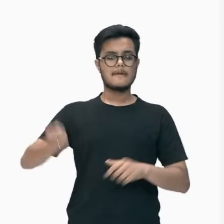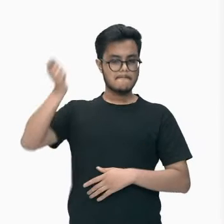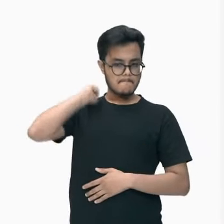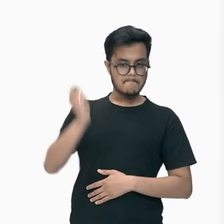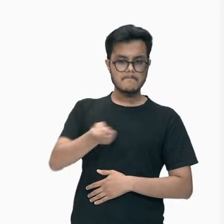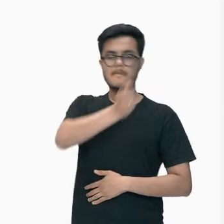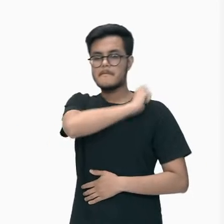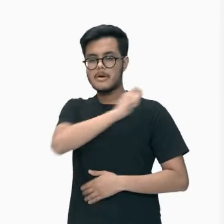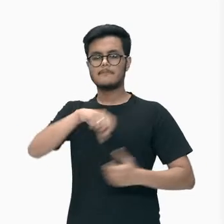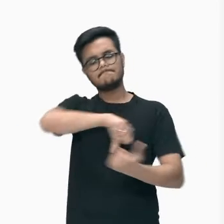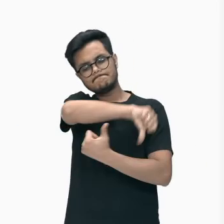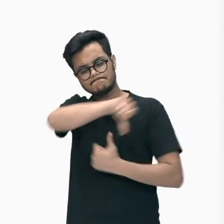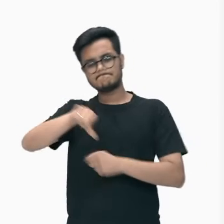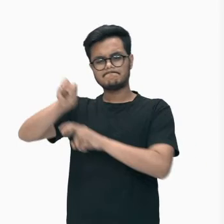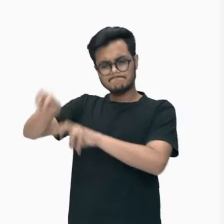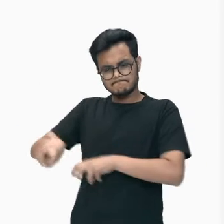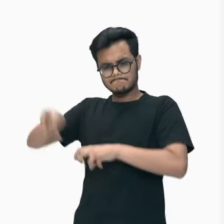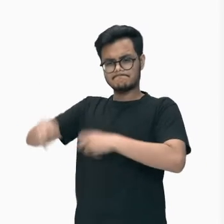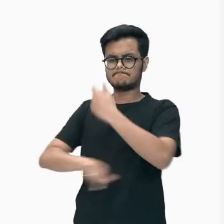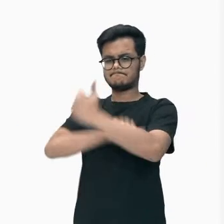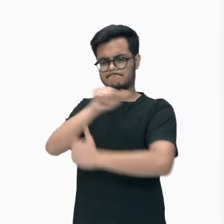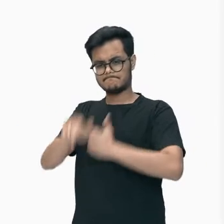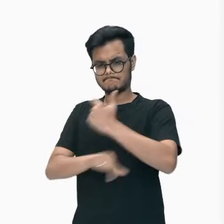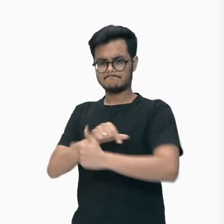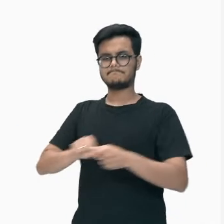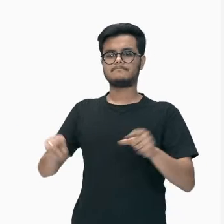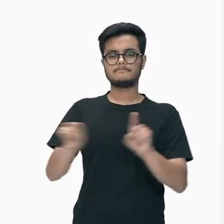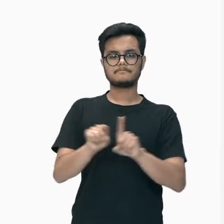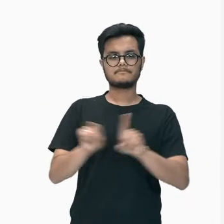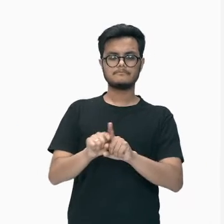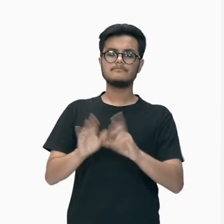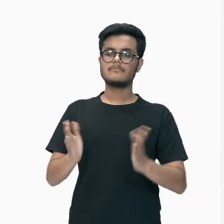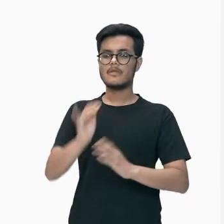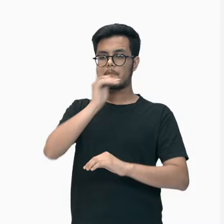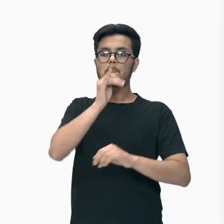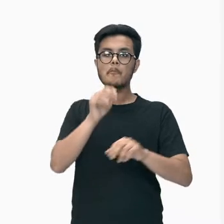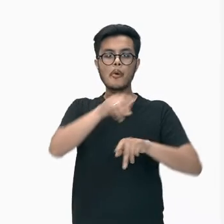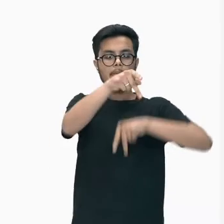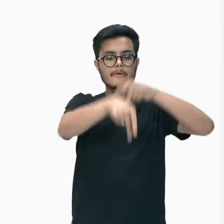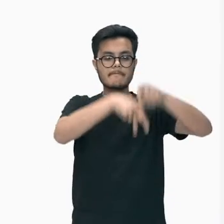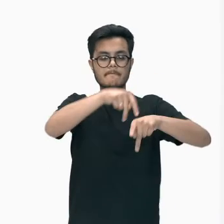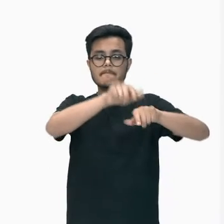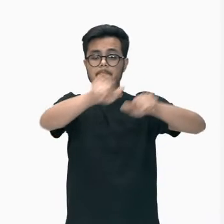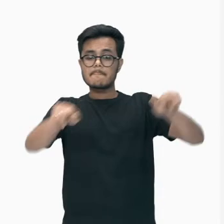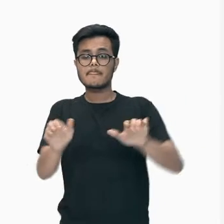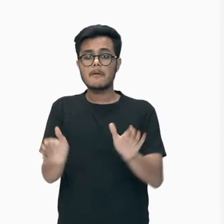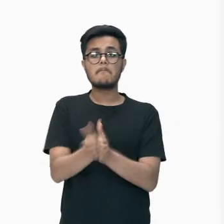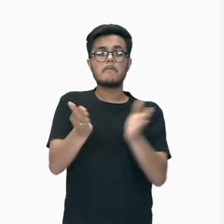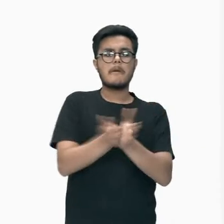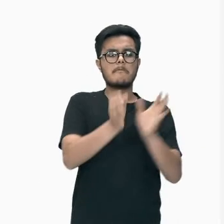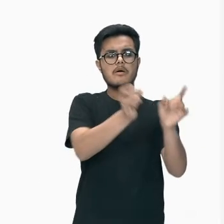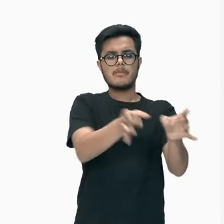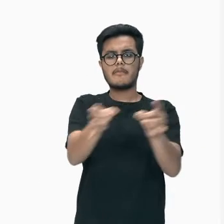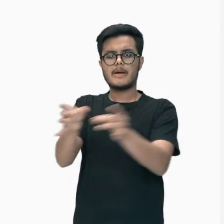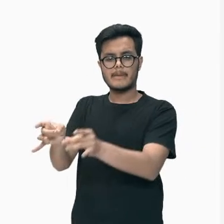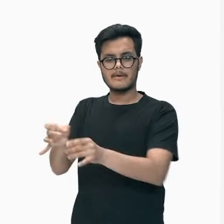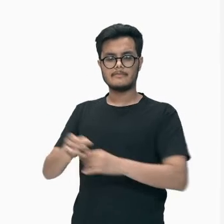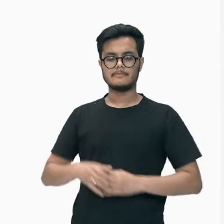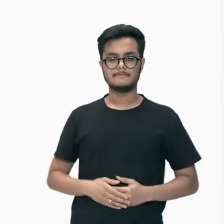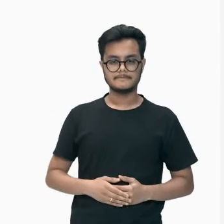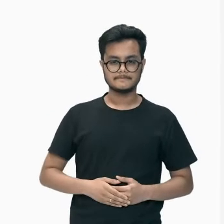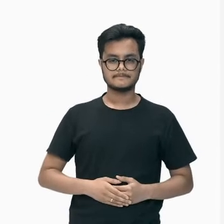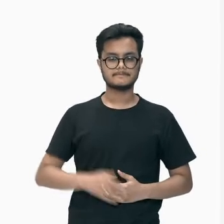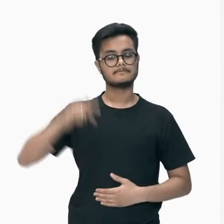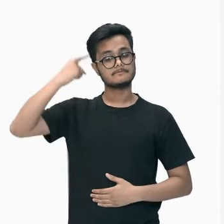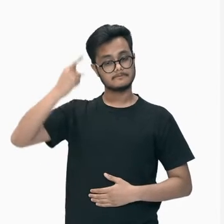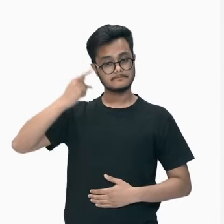escravista de produção e a alienação da população pobre do processo